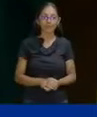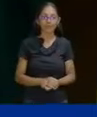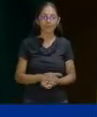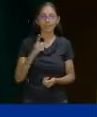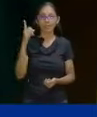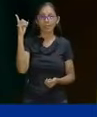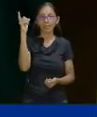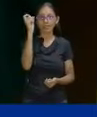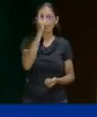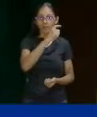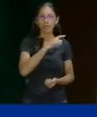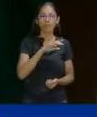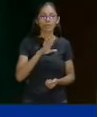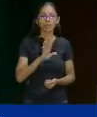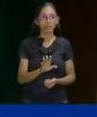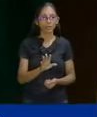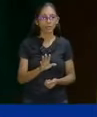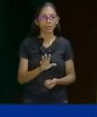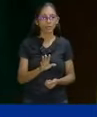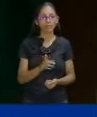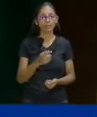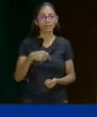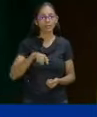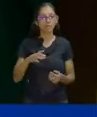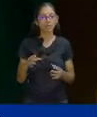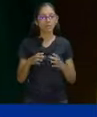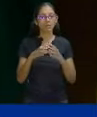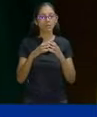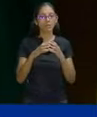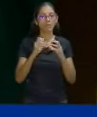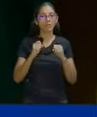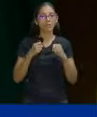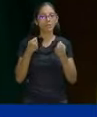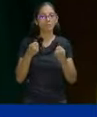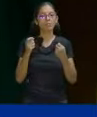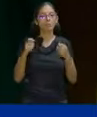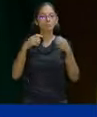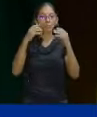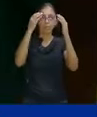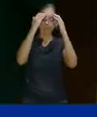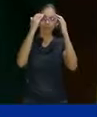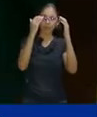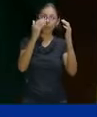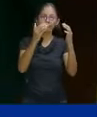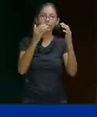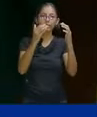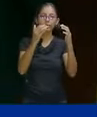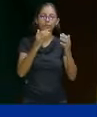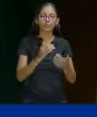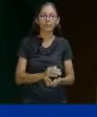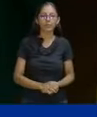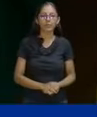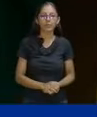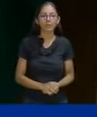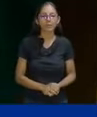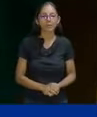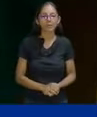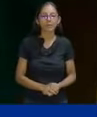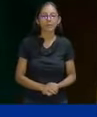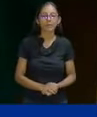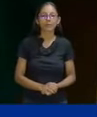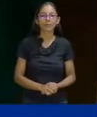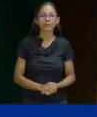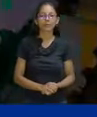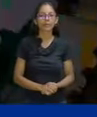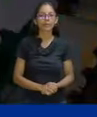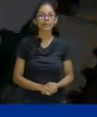nós podemos enfrentar conjuntamente e sem colocar em perigo nenhuma das